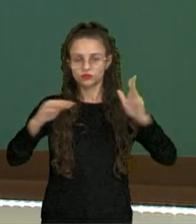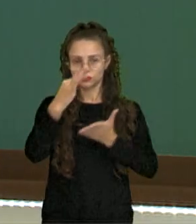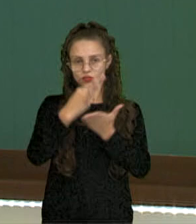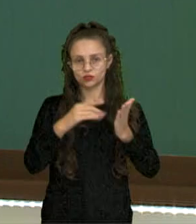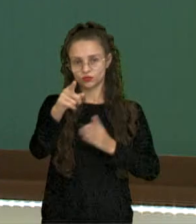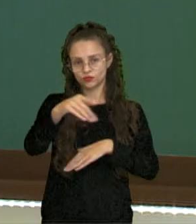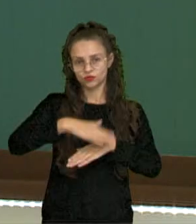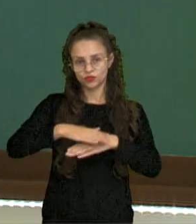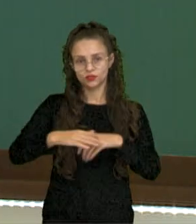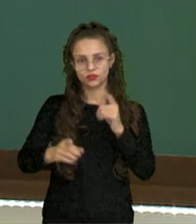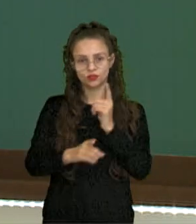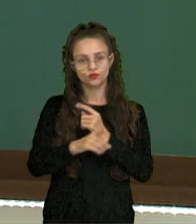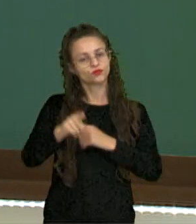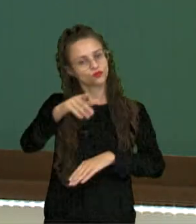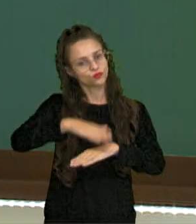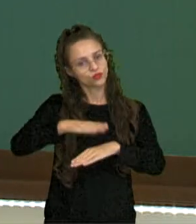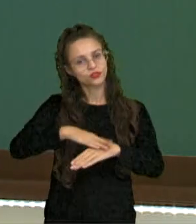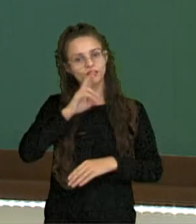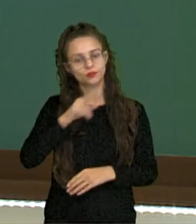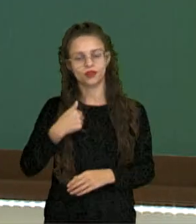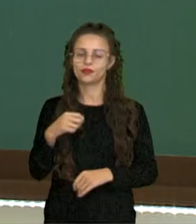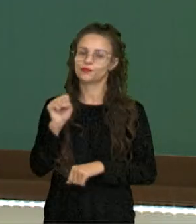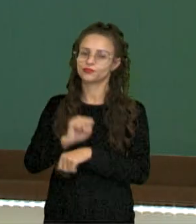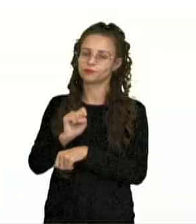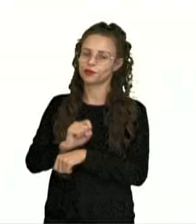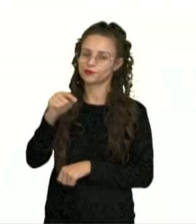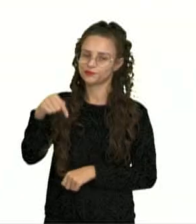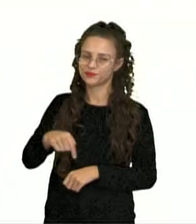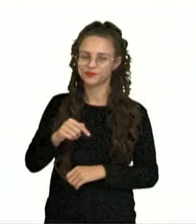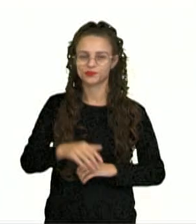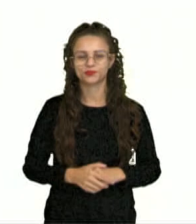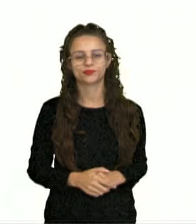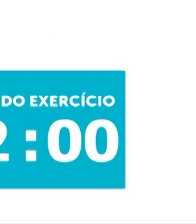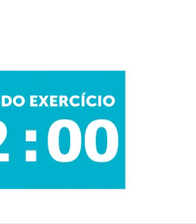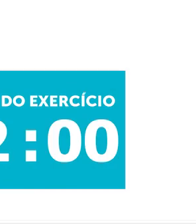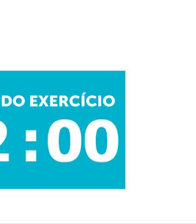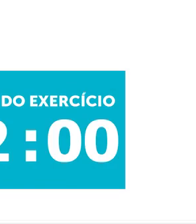identifiquem. Faz aí que eu te aguardo daqui.